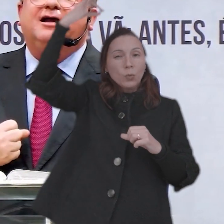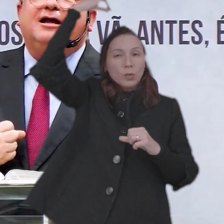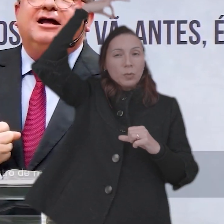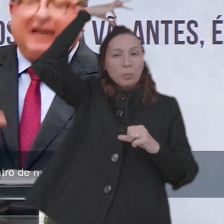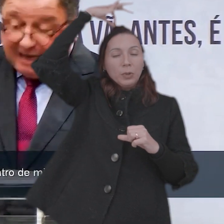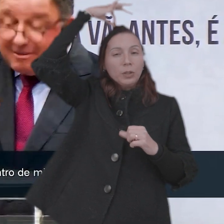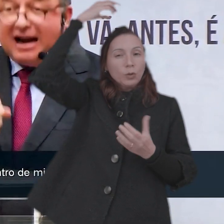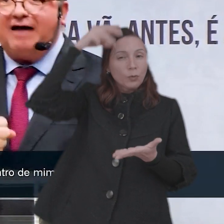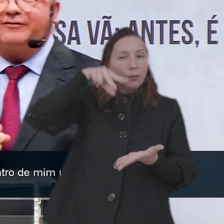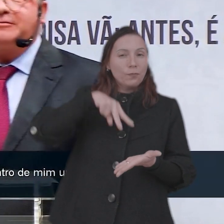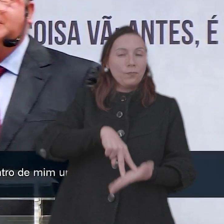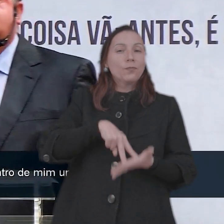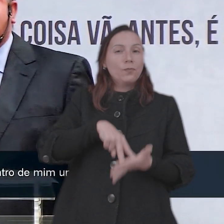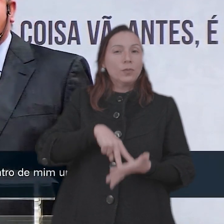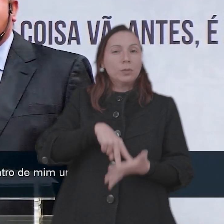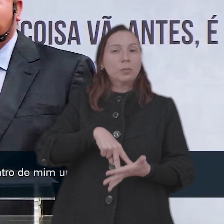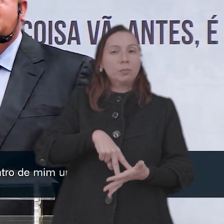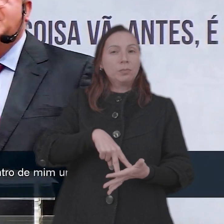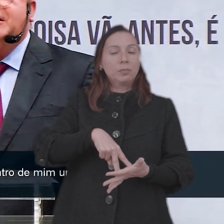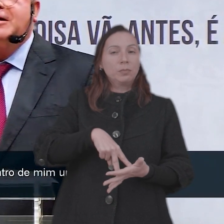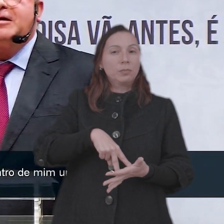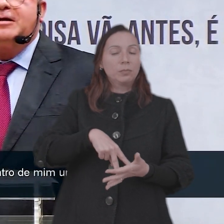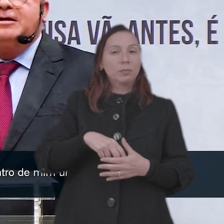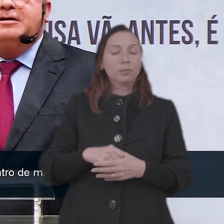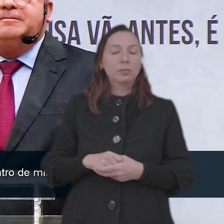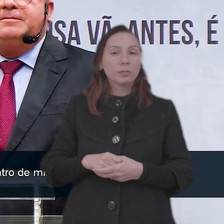quê? Inabalável.